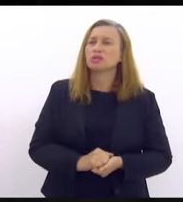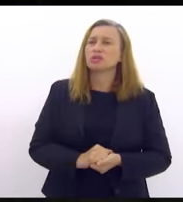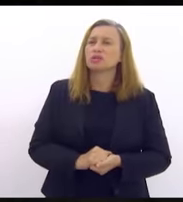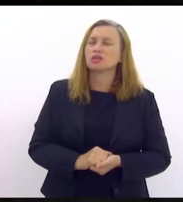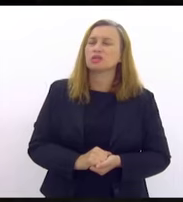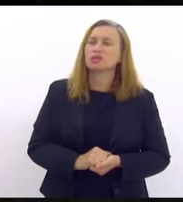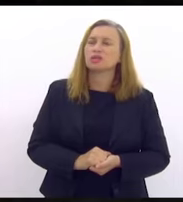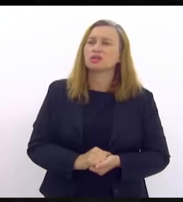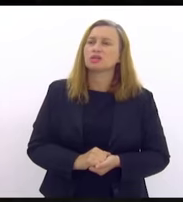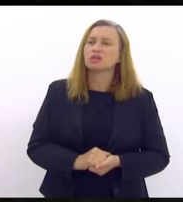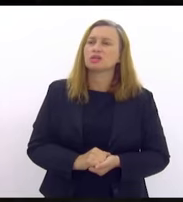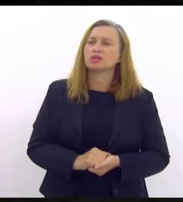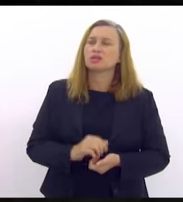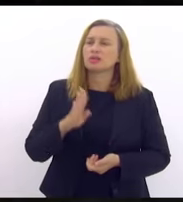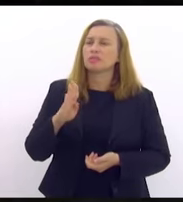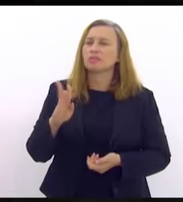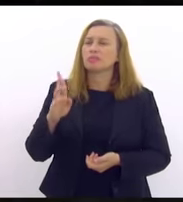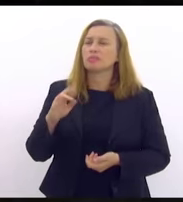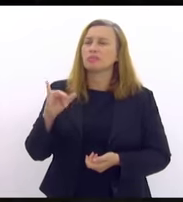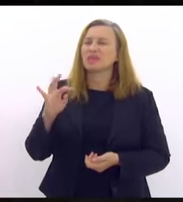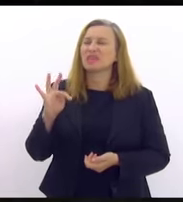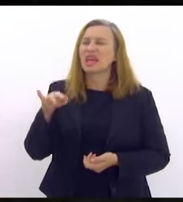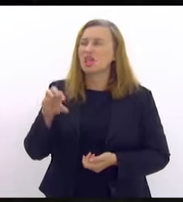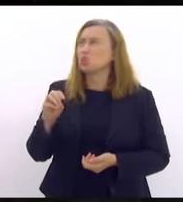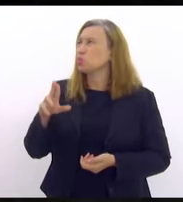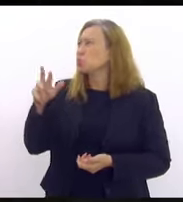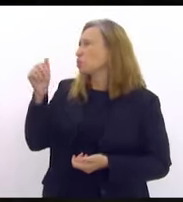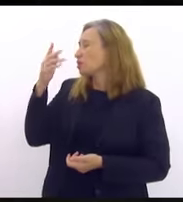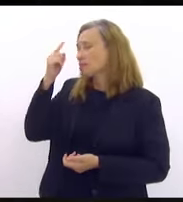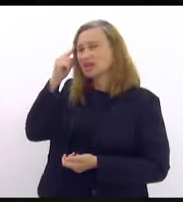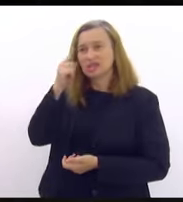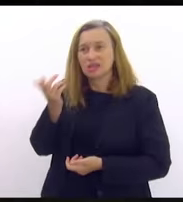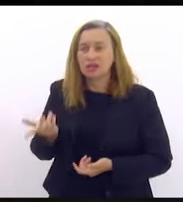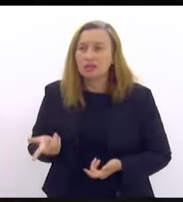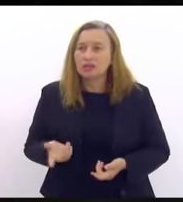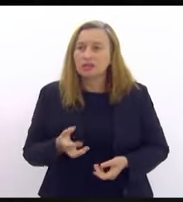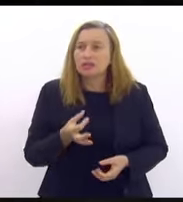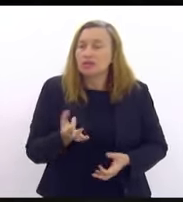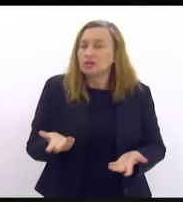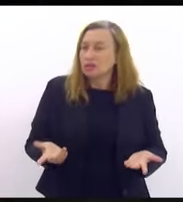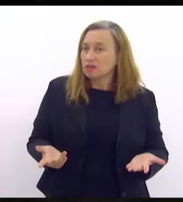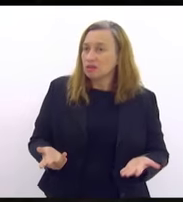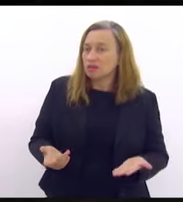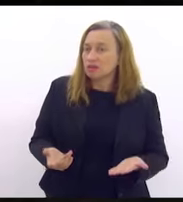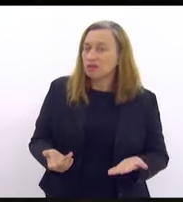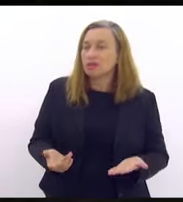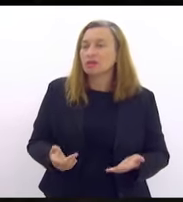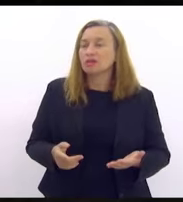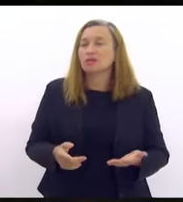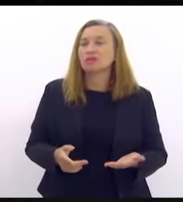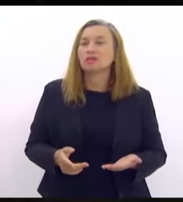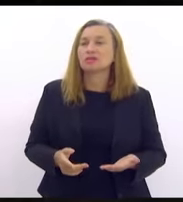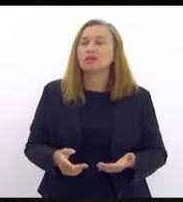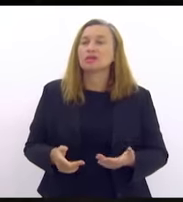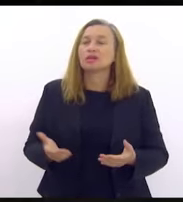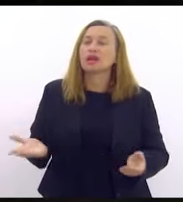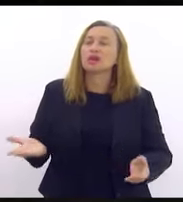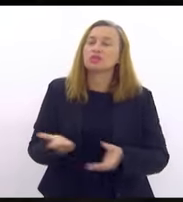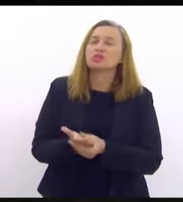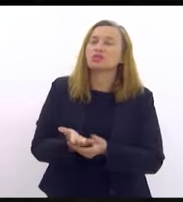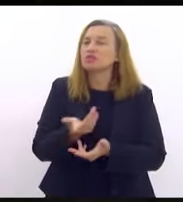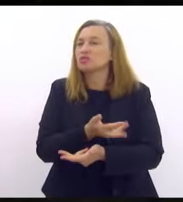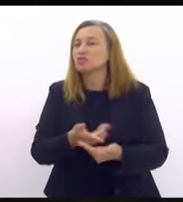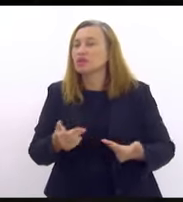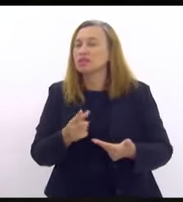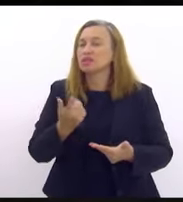não ser britânico n é quem que ia pensar nisso de repente vem uma jurisprudência E aí vem aquela onda de ações depois